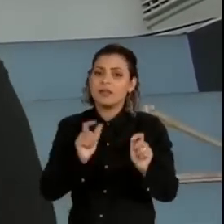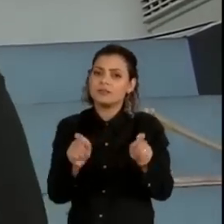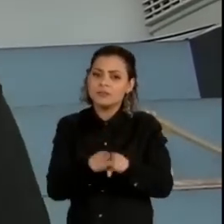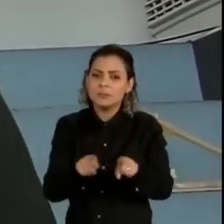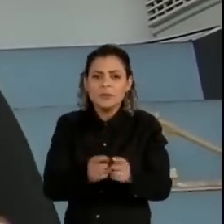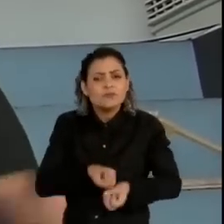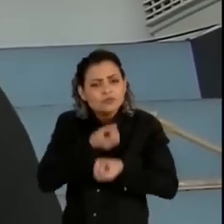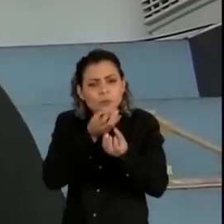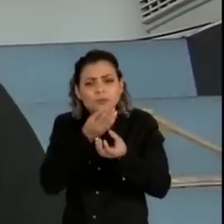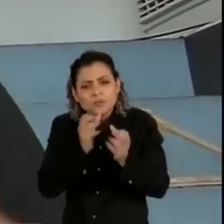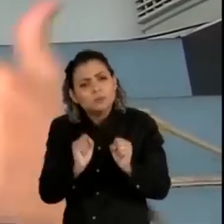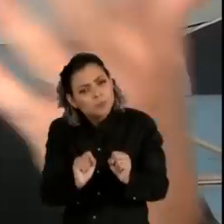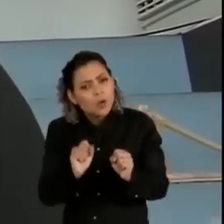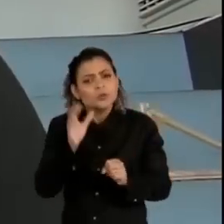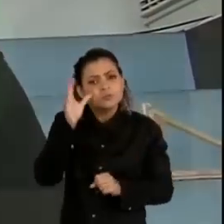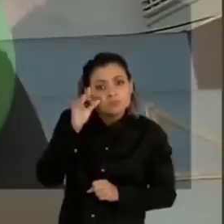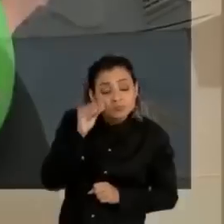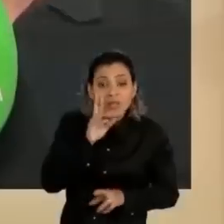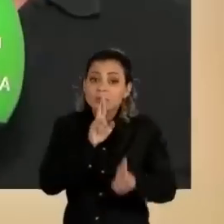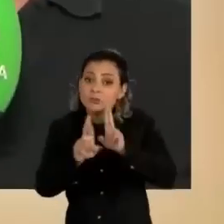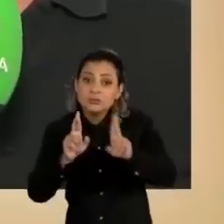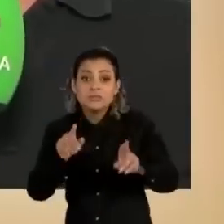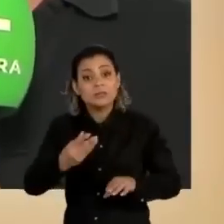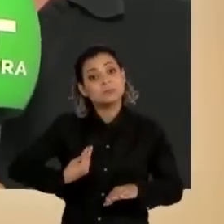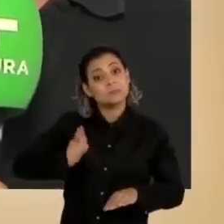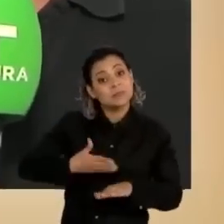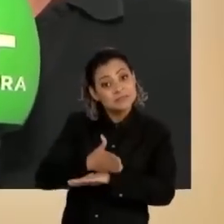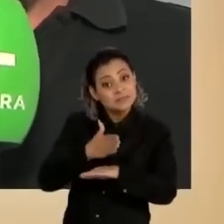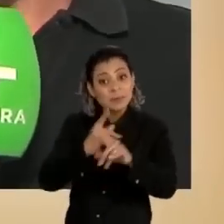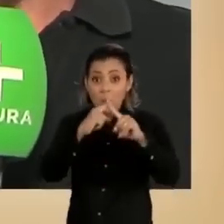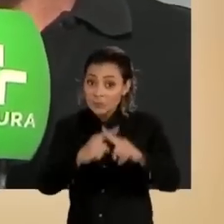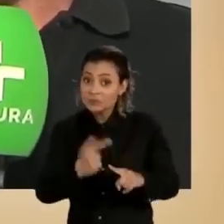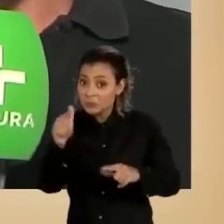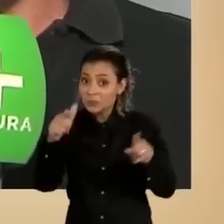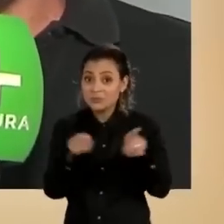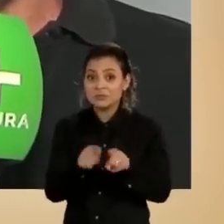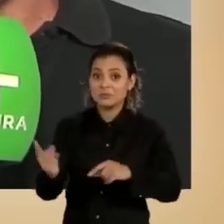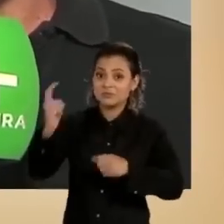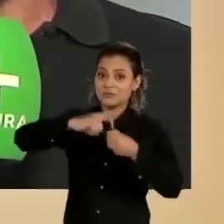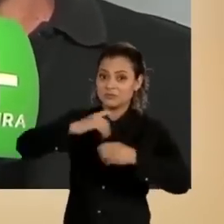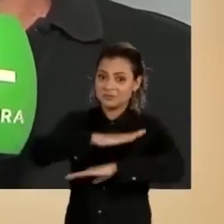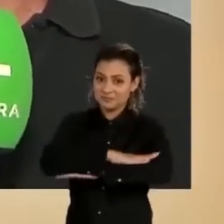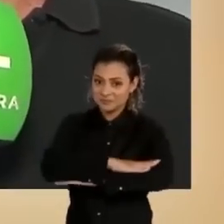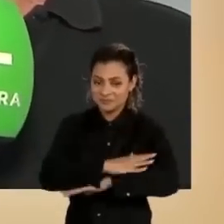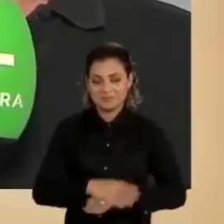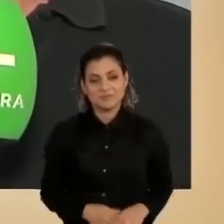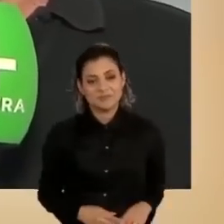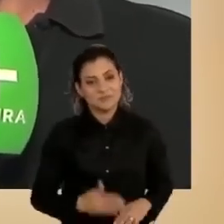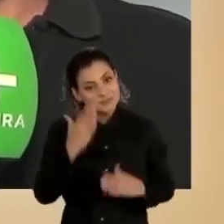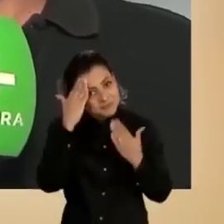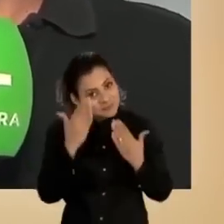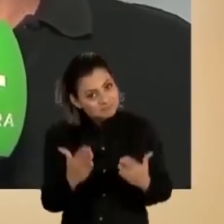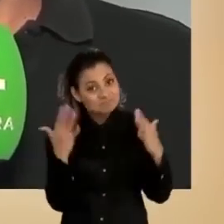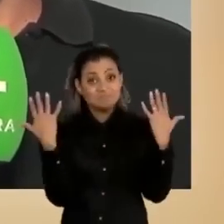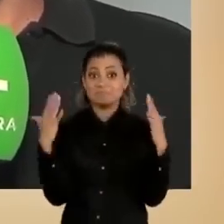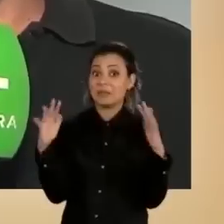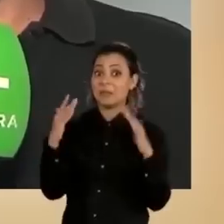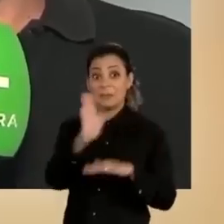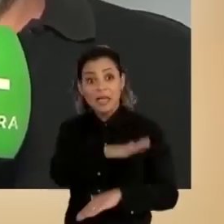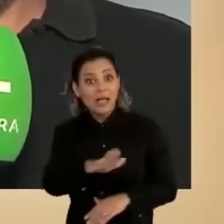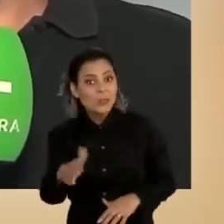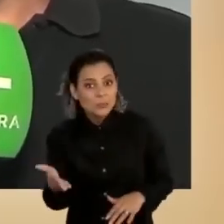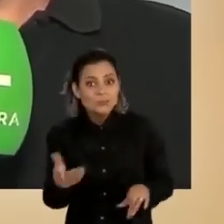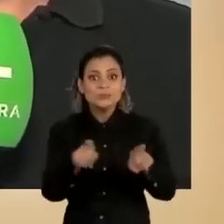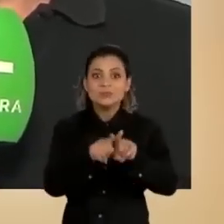ter mais informações e acompanhar os resultados e participar de novos concursos também. A gente volta aos estúdios. Obrigada, Cadu. Parabéns aos alunos,